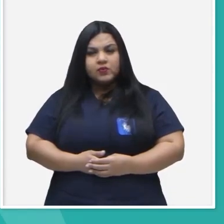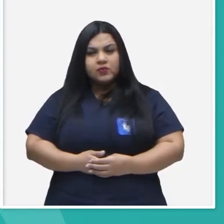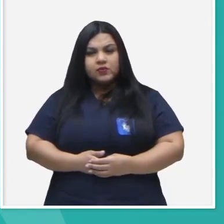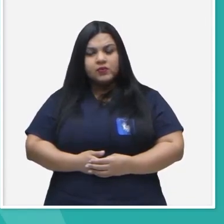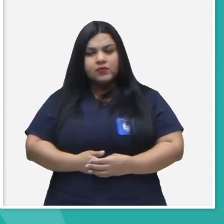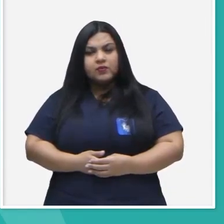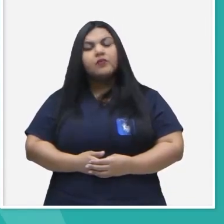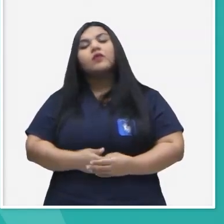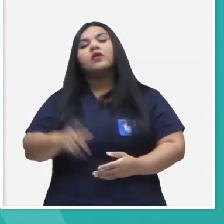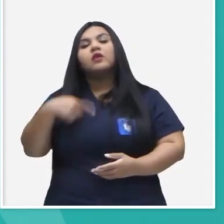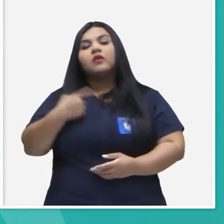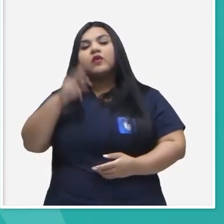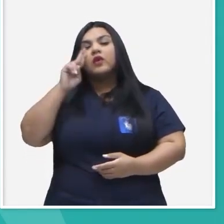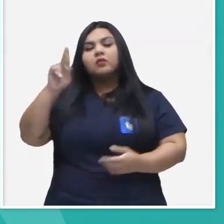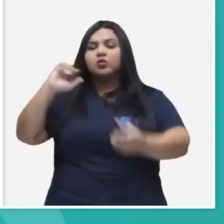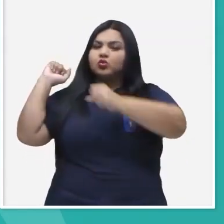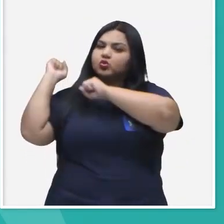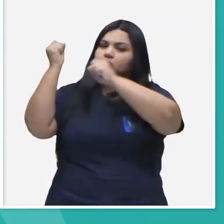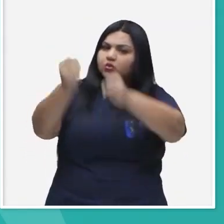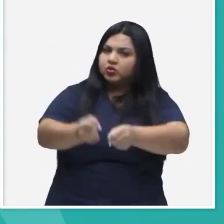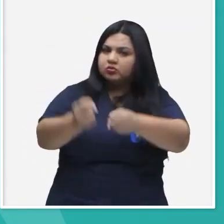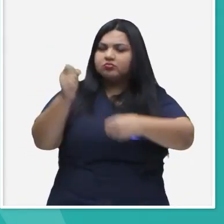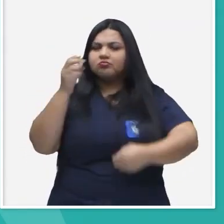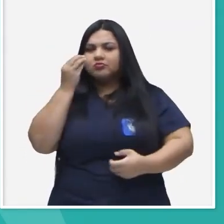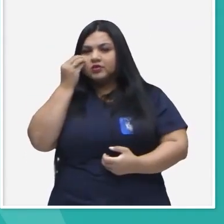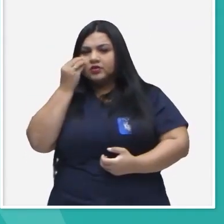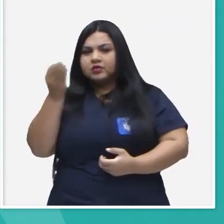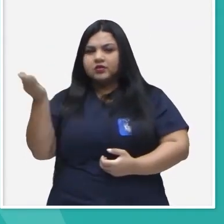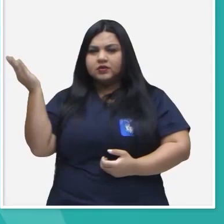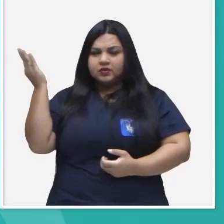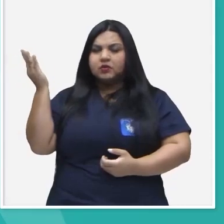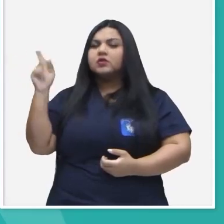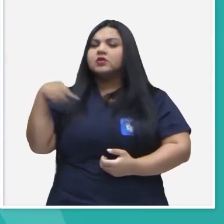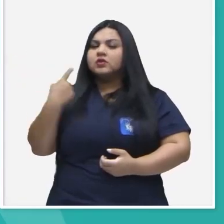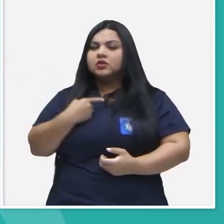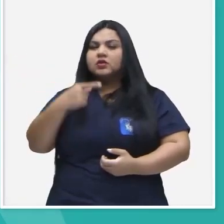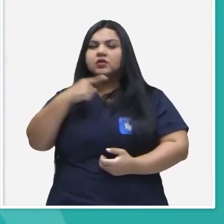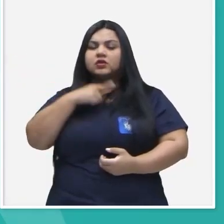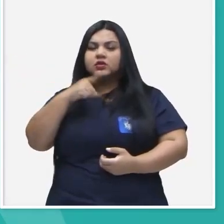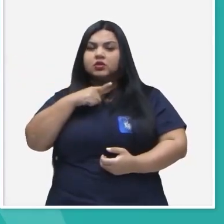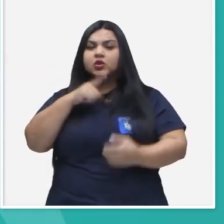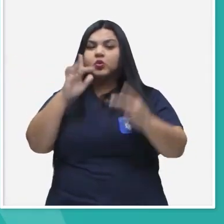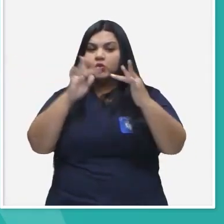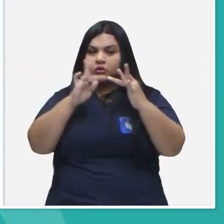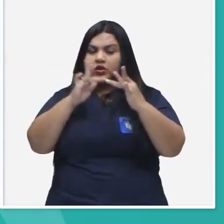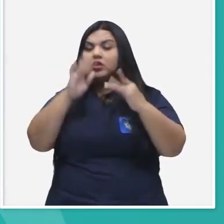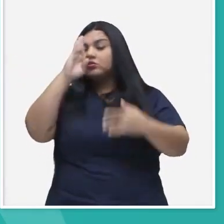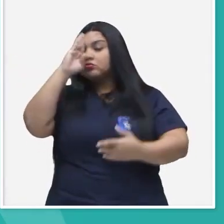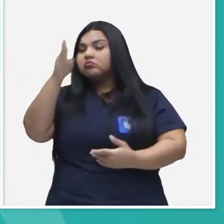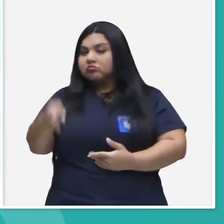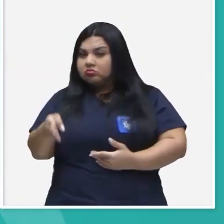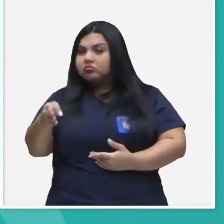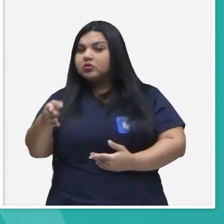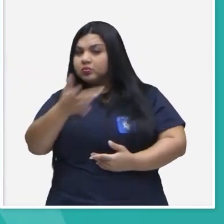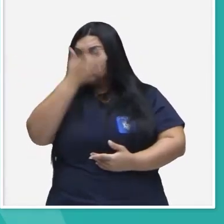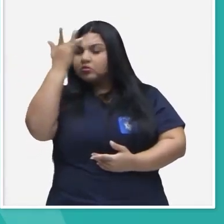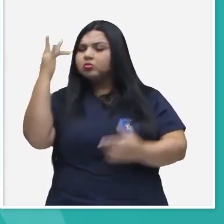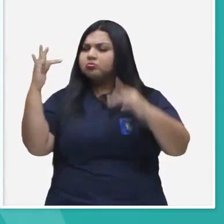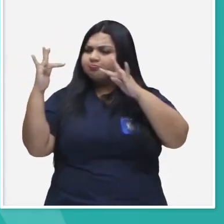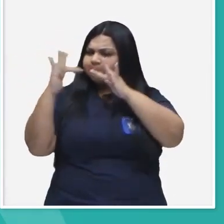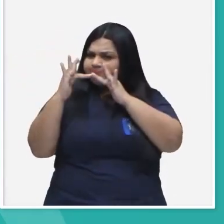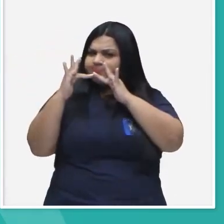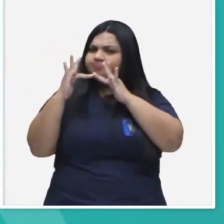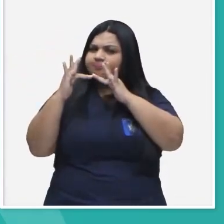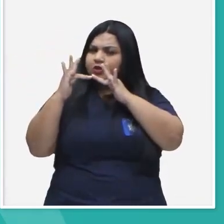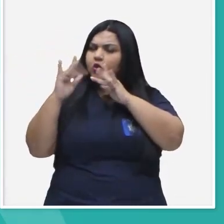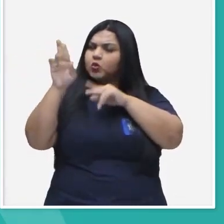tá? Então, nós vimos o judô, observem aí que nós temos o contato direto com o nosso adversário, nós utilizamos o